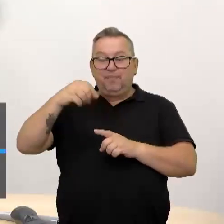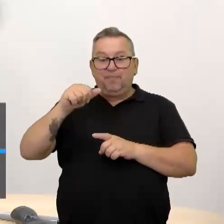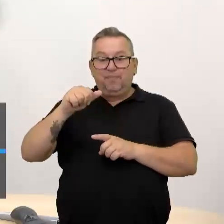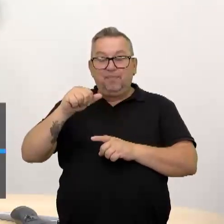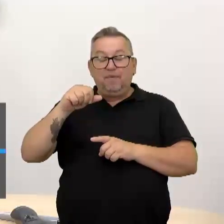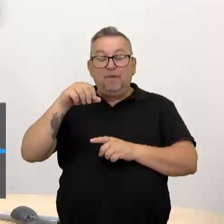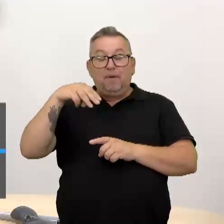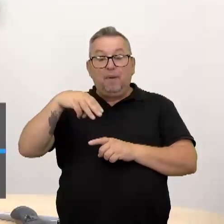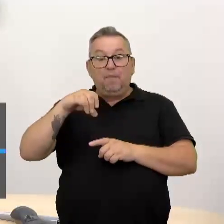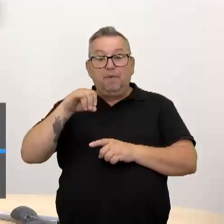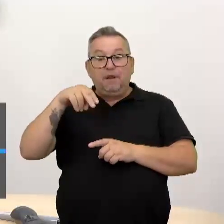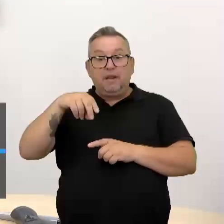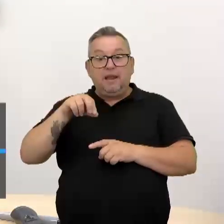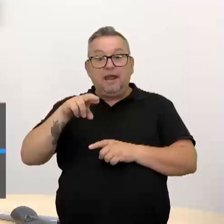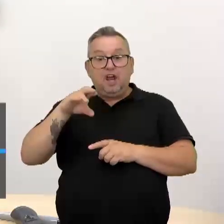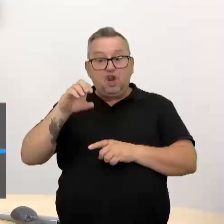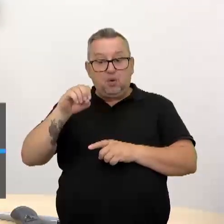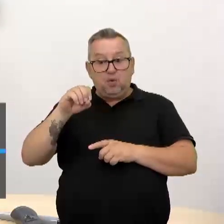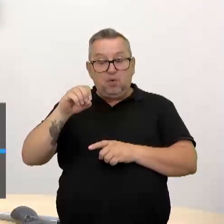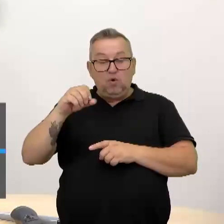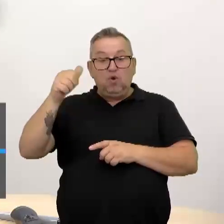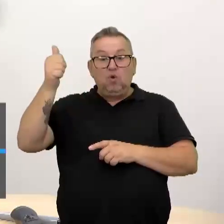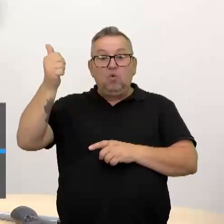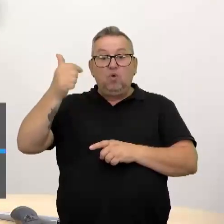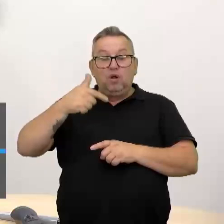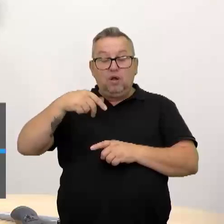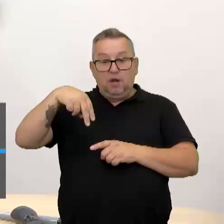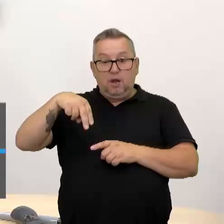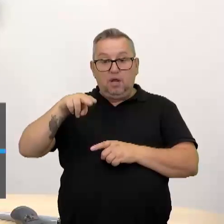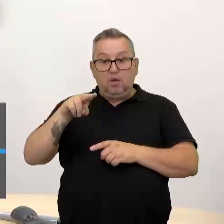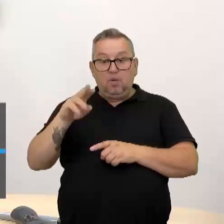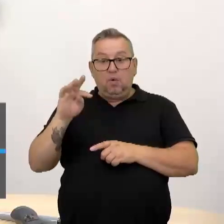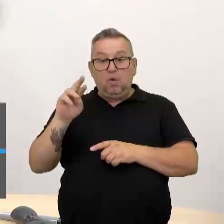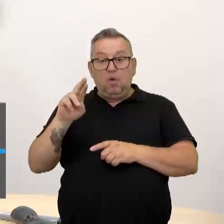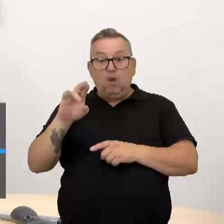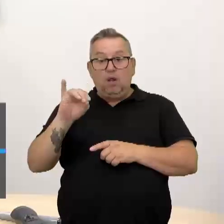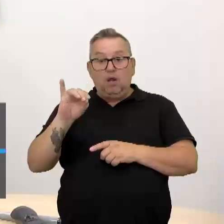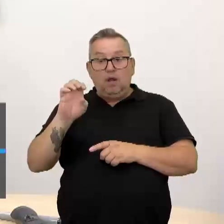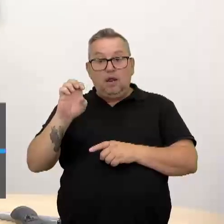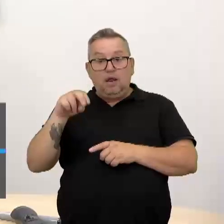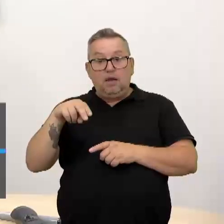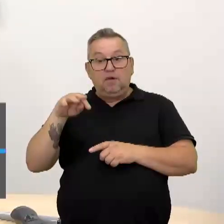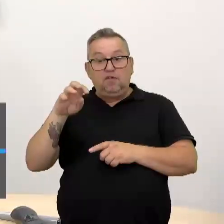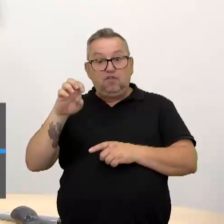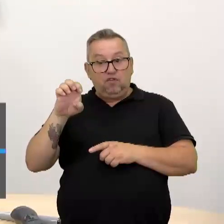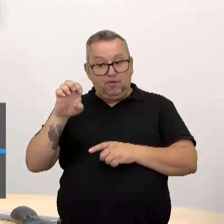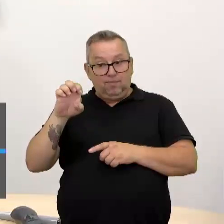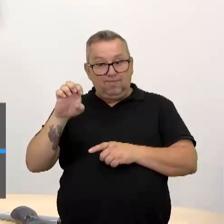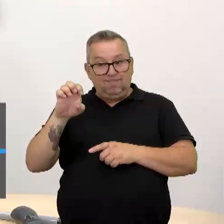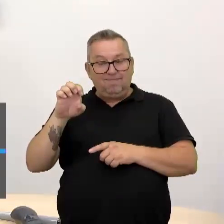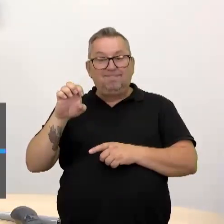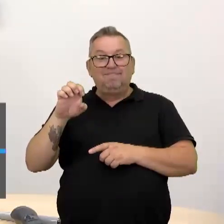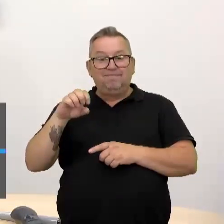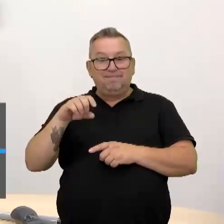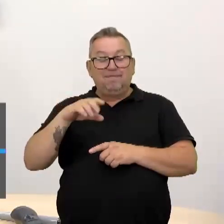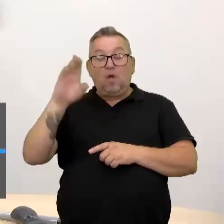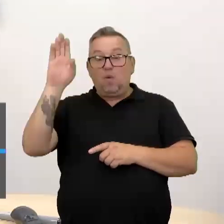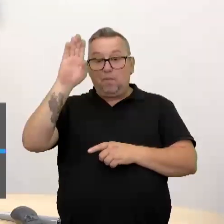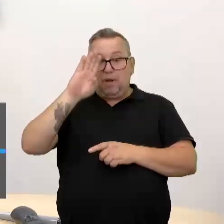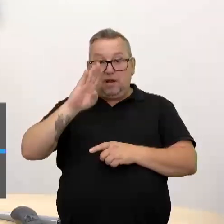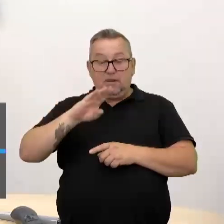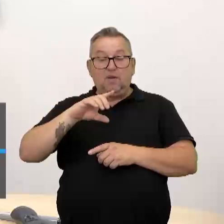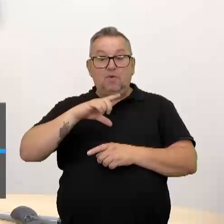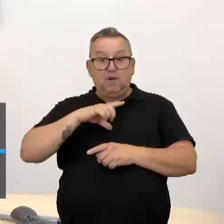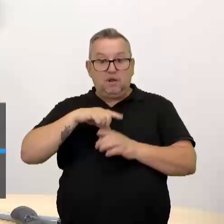propriamente, né, nutrientes. Então depende muito do solo, né, e o Brasil tem, né, principalmente nessas